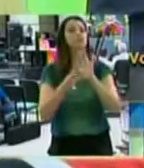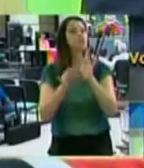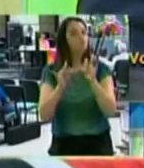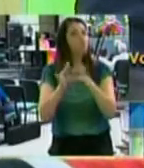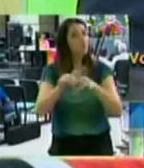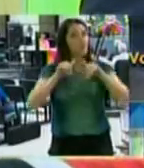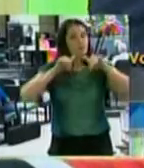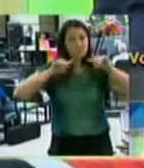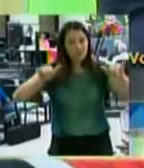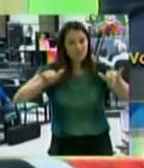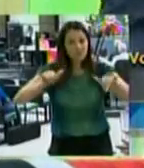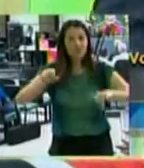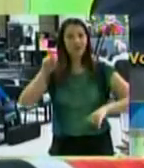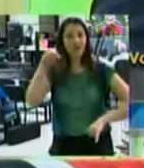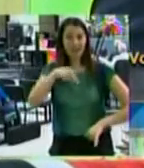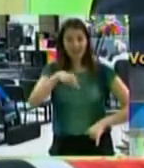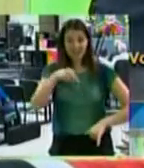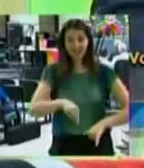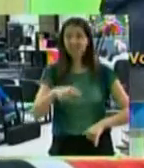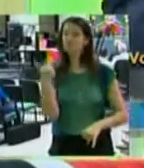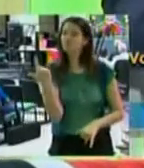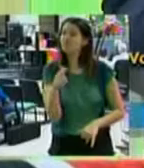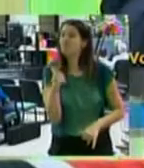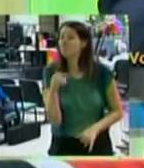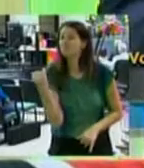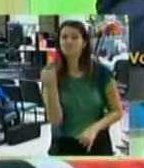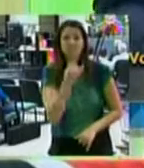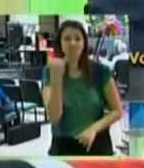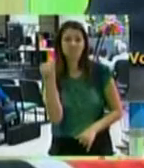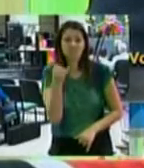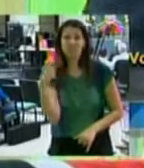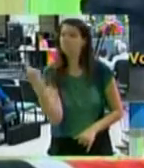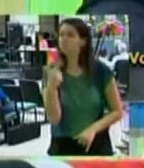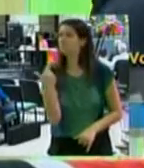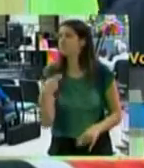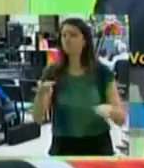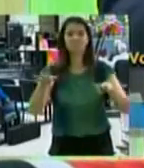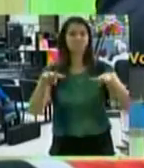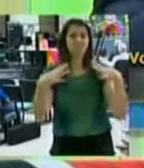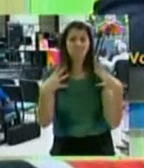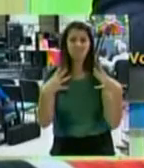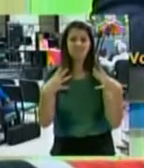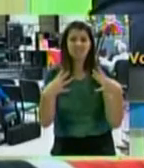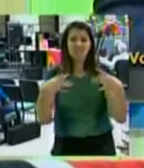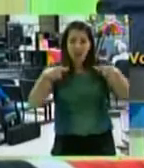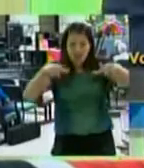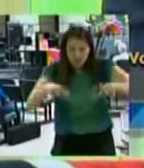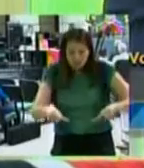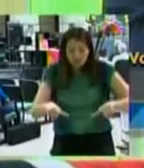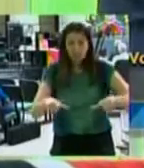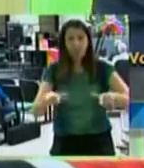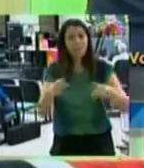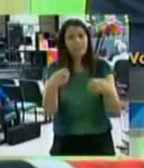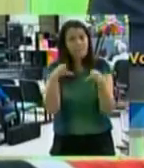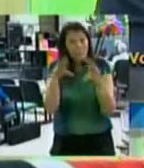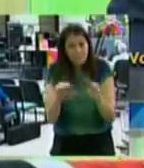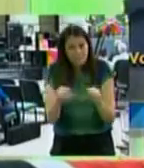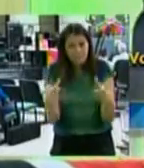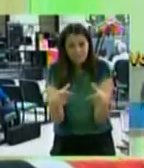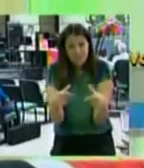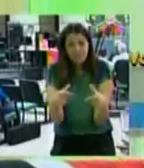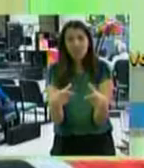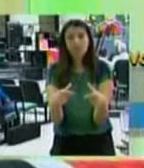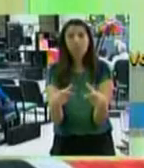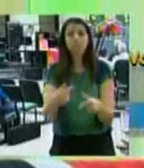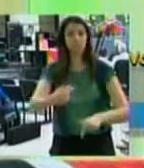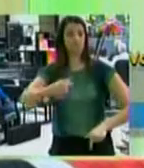esta igreja, que não tem muito glamour, que não chama muito atenção, que está situada em uma cidade pequena, ele está dizendo: